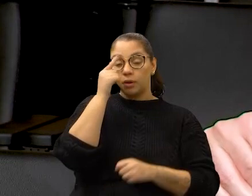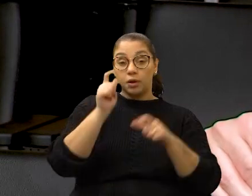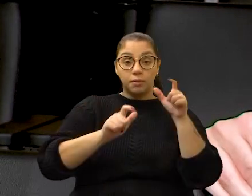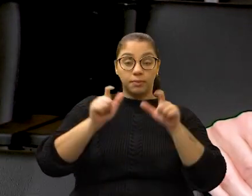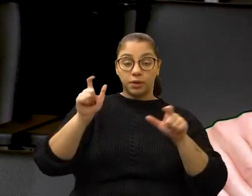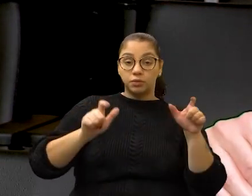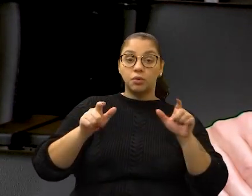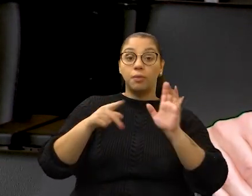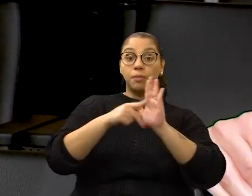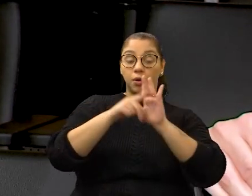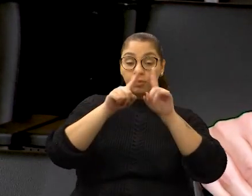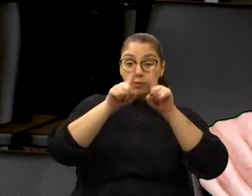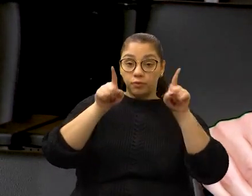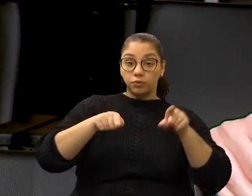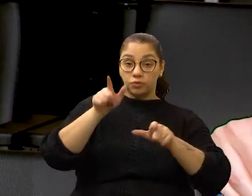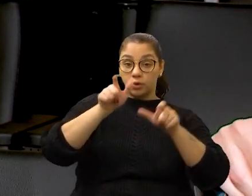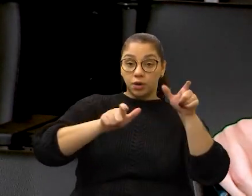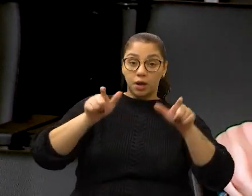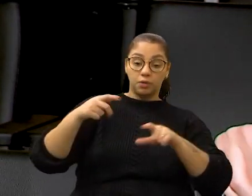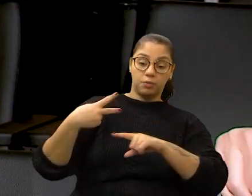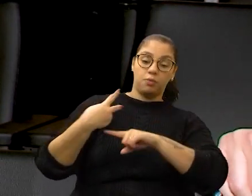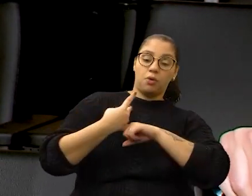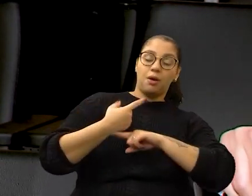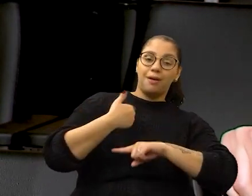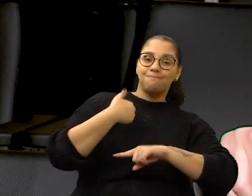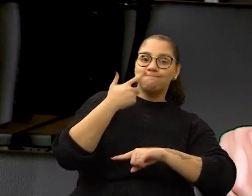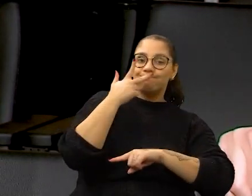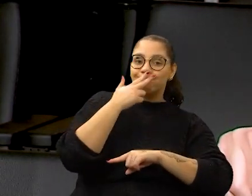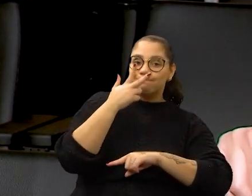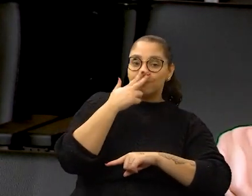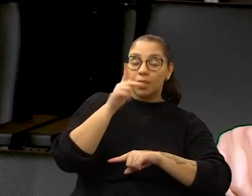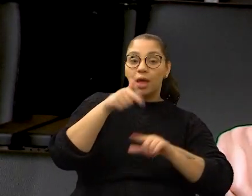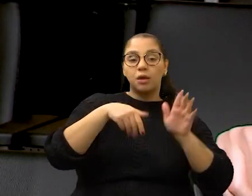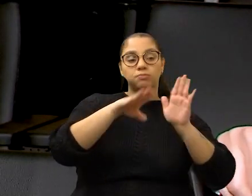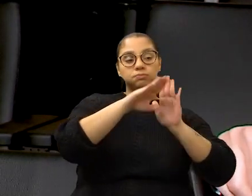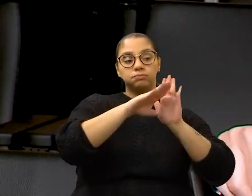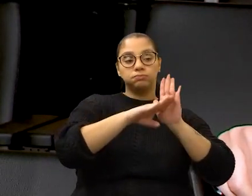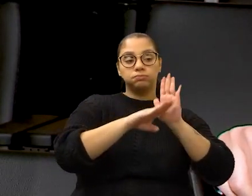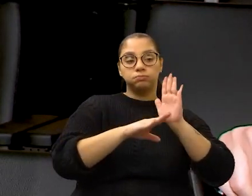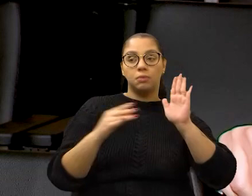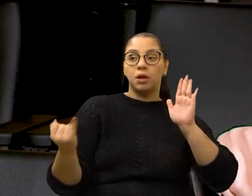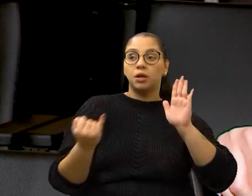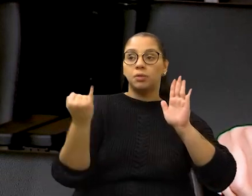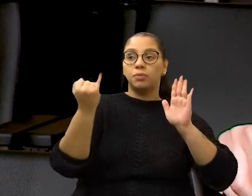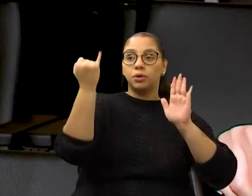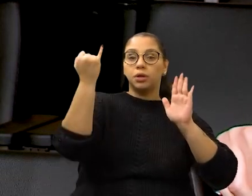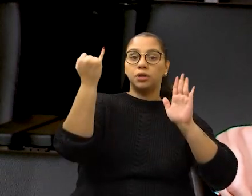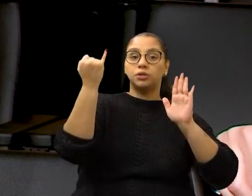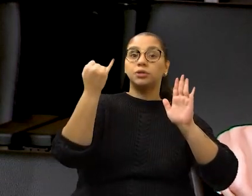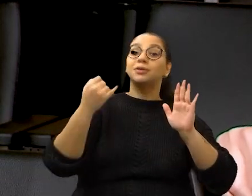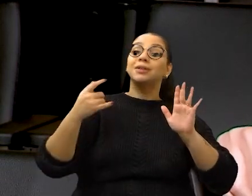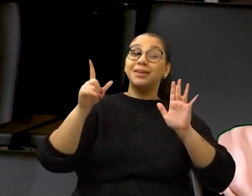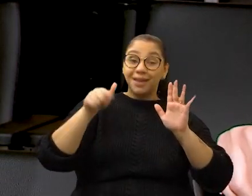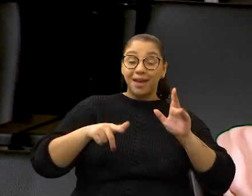pessoal do SAMU que me procurou. Eu achei que era uma pauta importante e